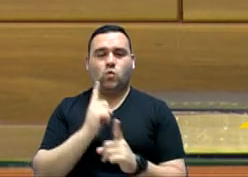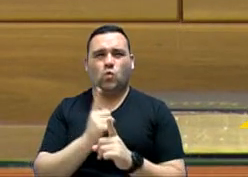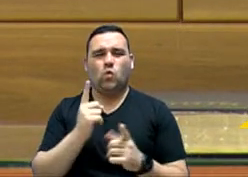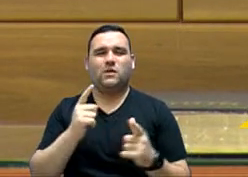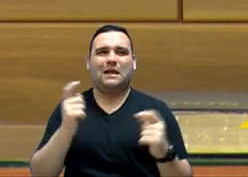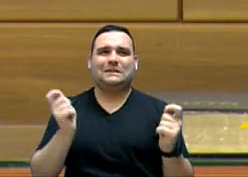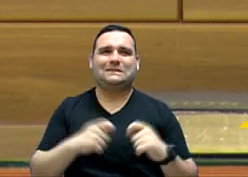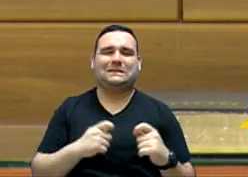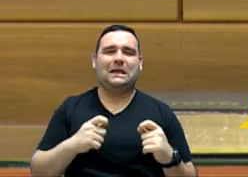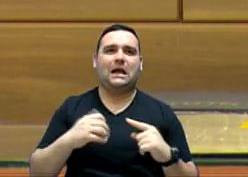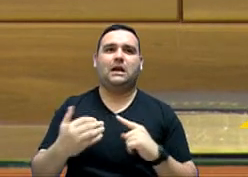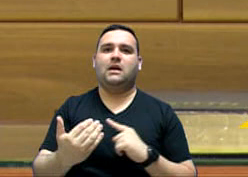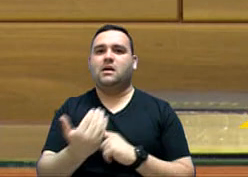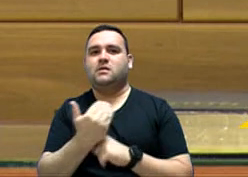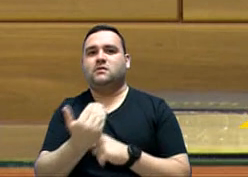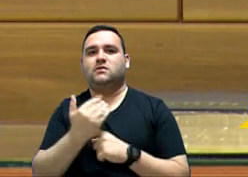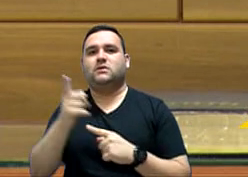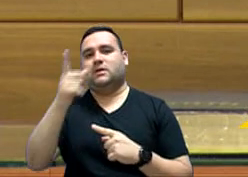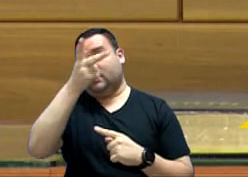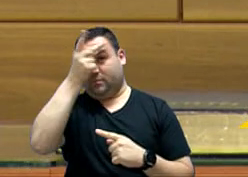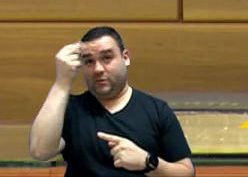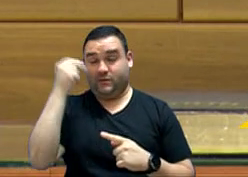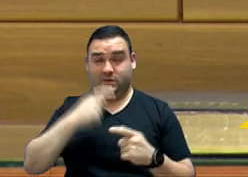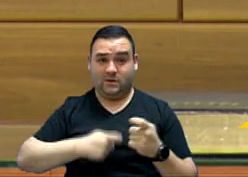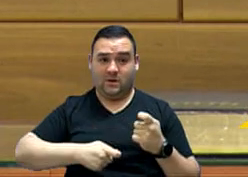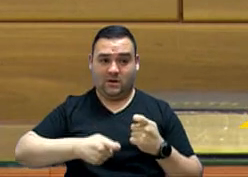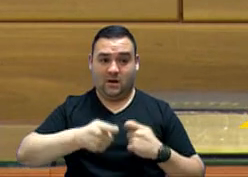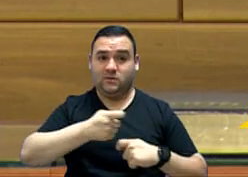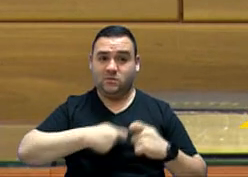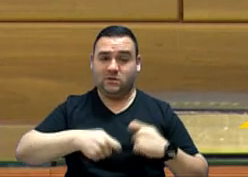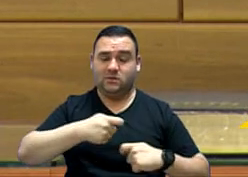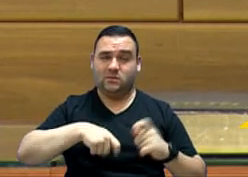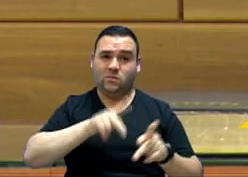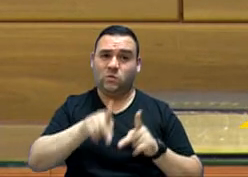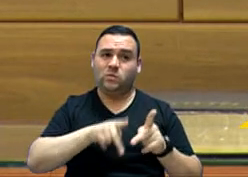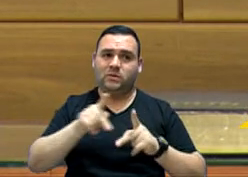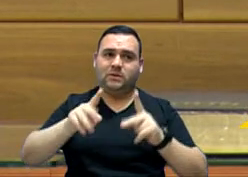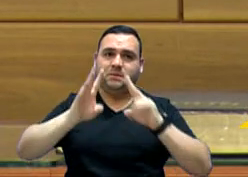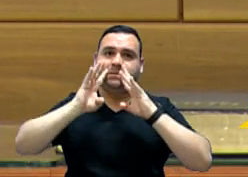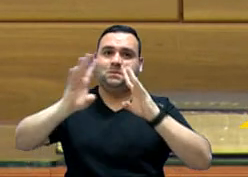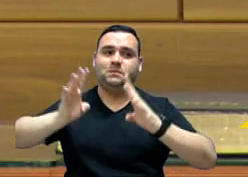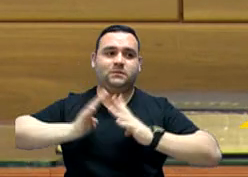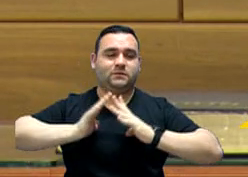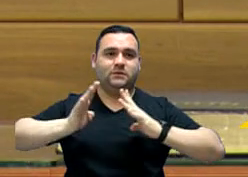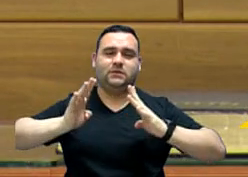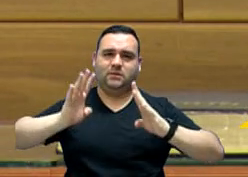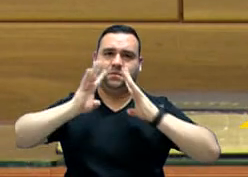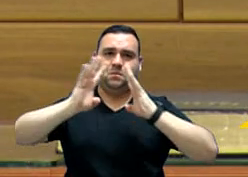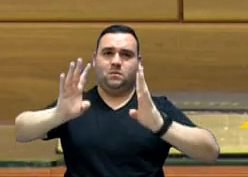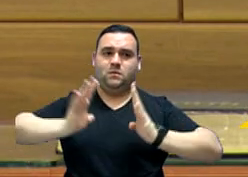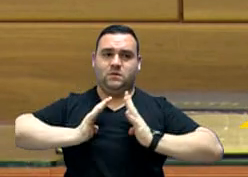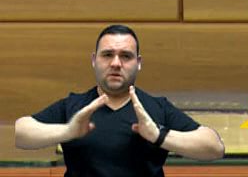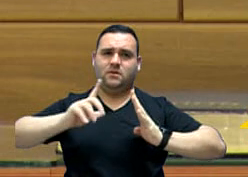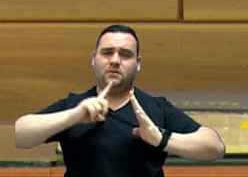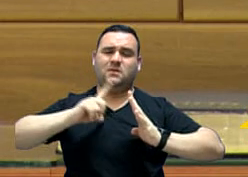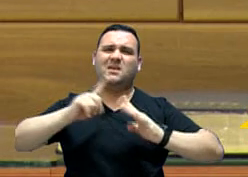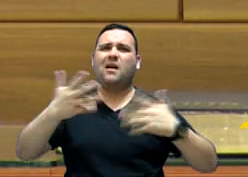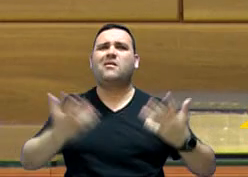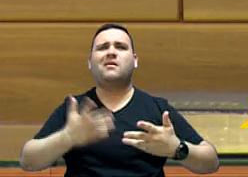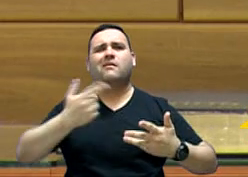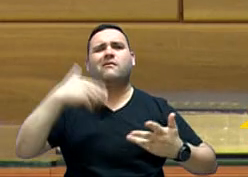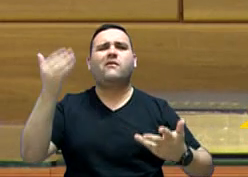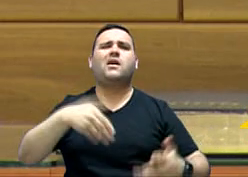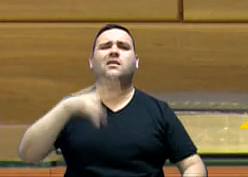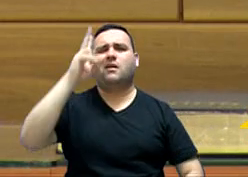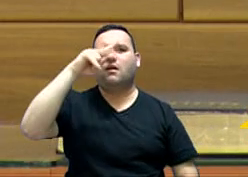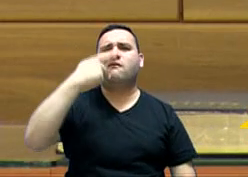encontre guarida na administração pública e tenha atenção a atenção. E que não venha aqui com essa